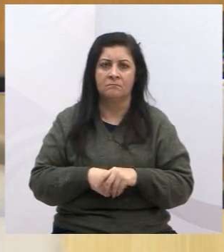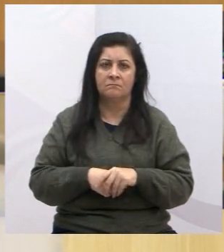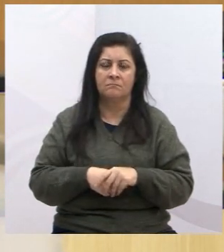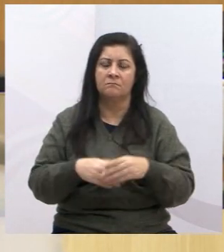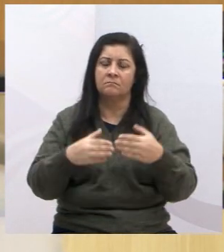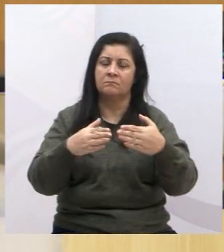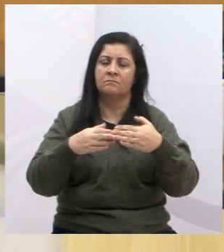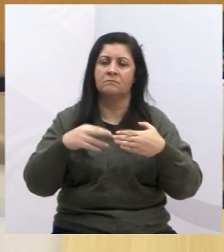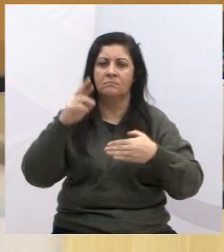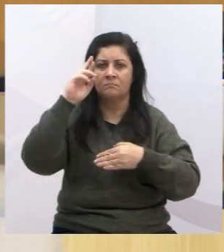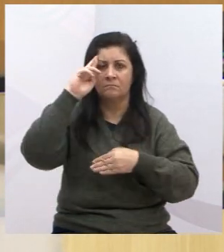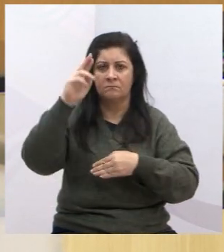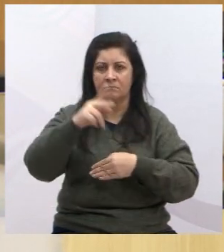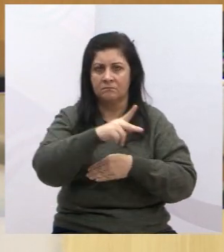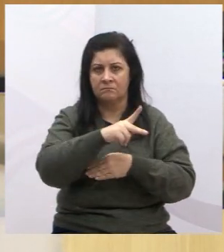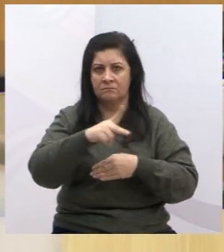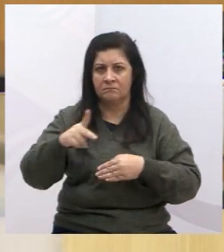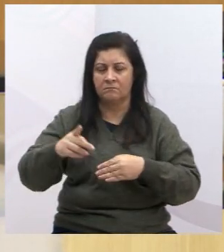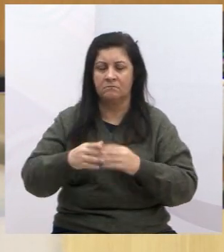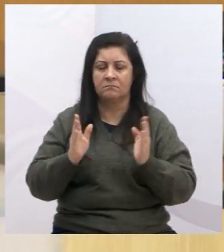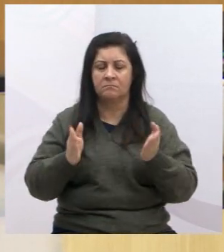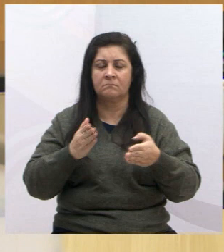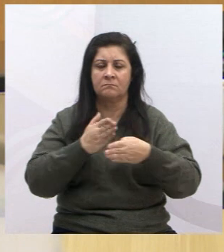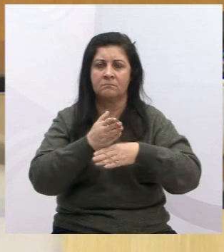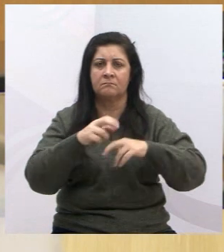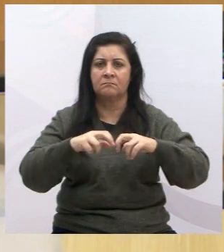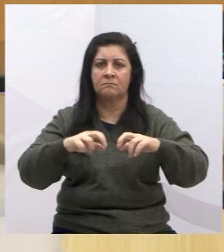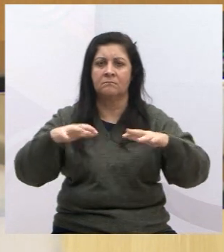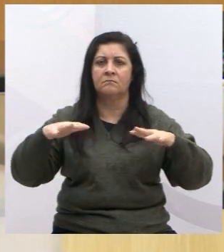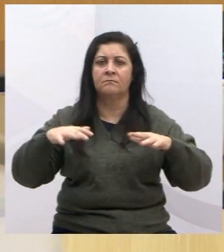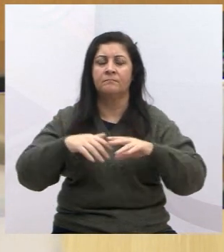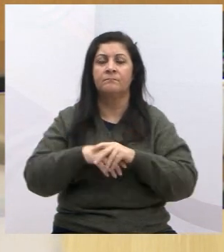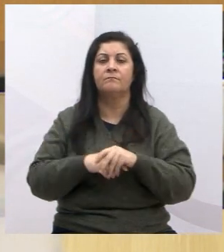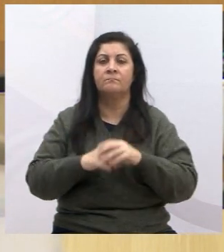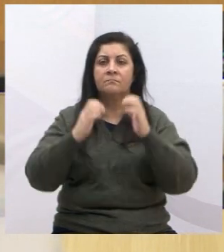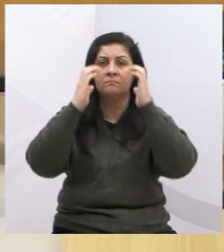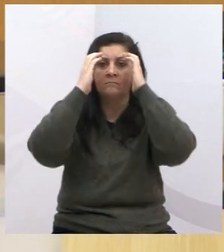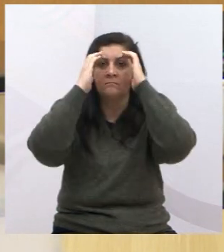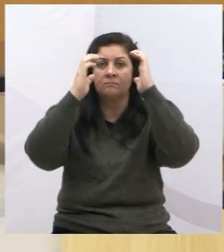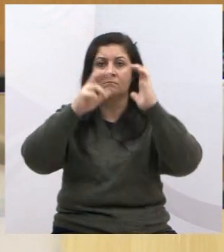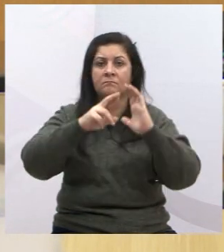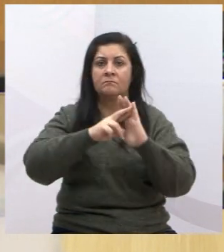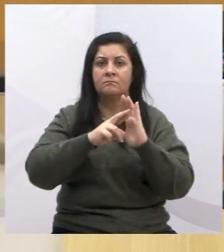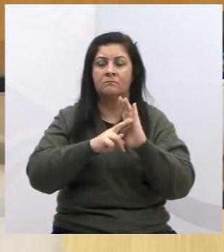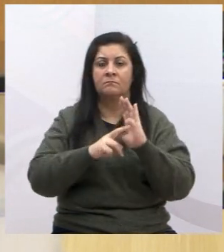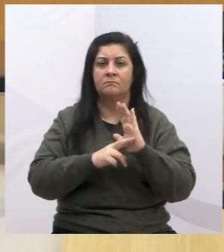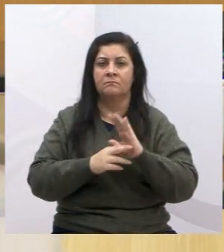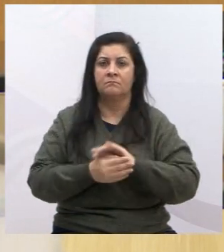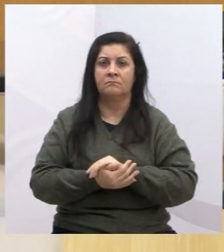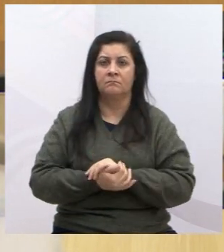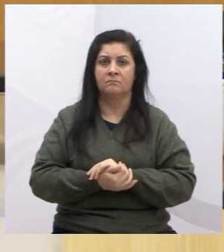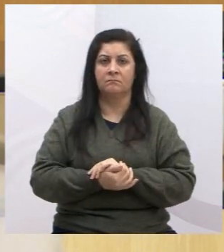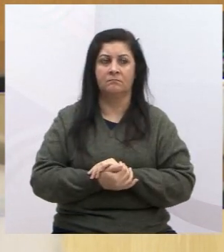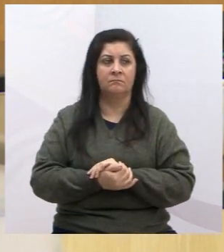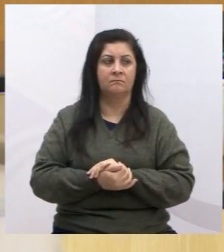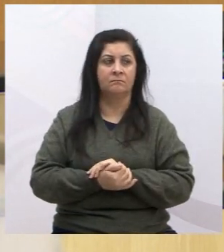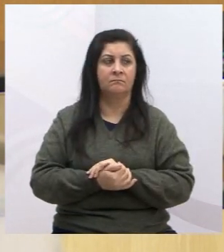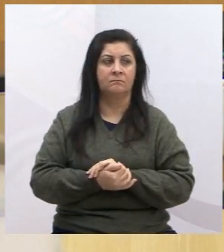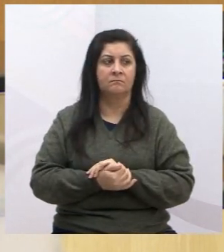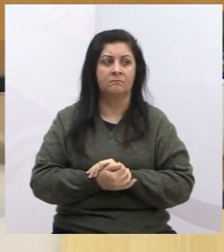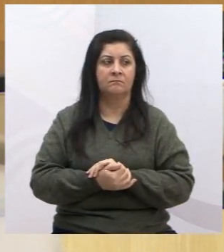Requeiro, excelentíssimo senhor presidente dessa casa, ouvido e aprovado pela Egrégio Plenário, cumpridas as formalidades regimentais,